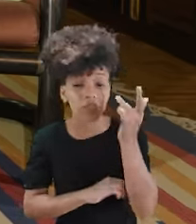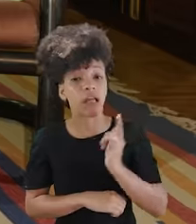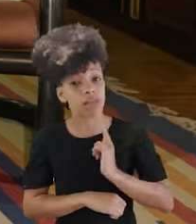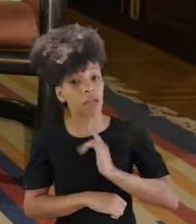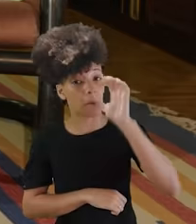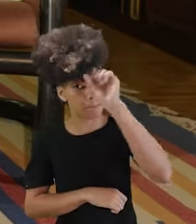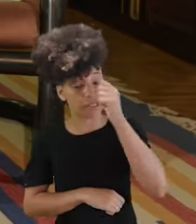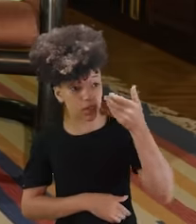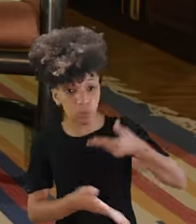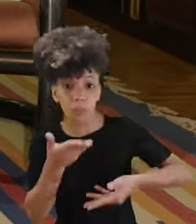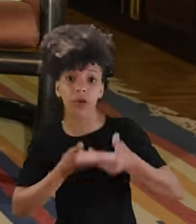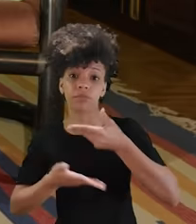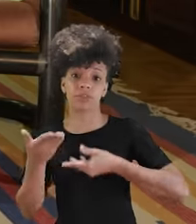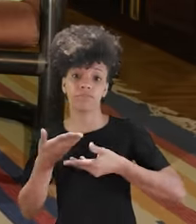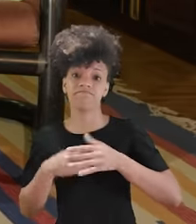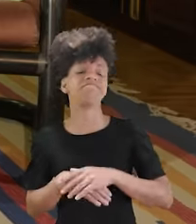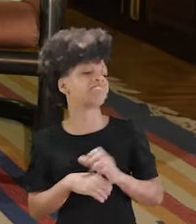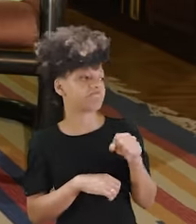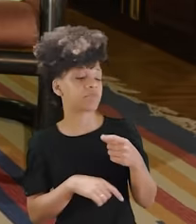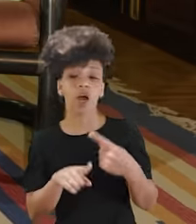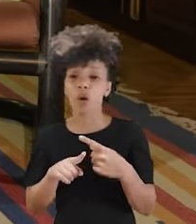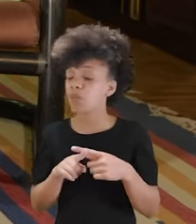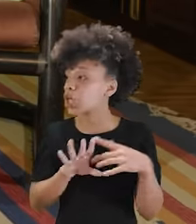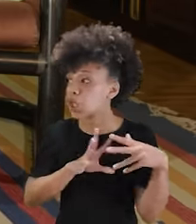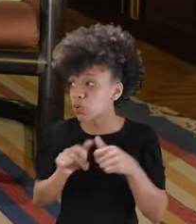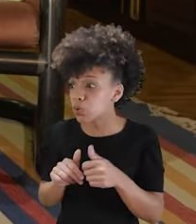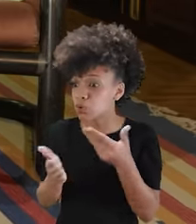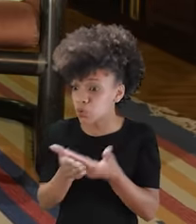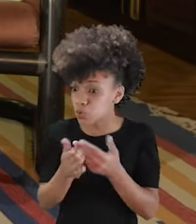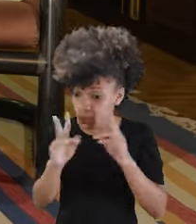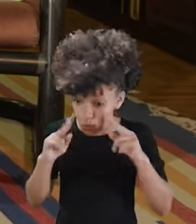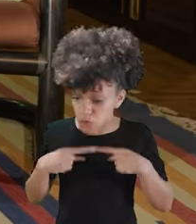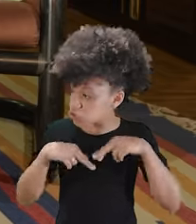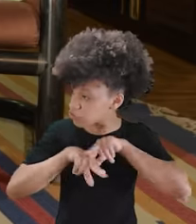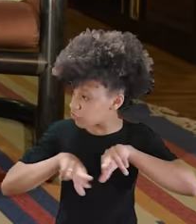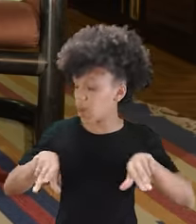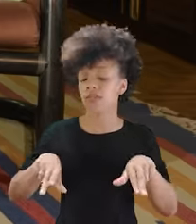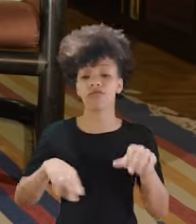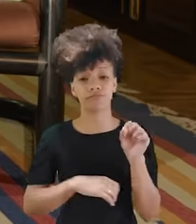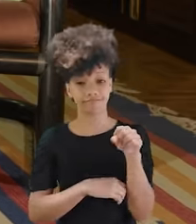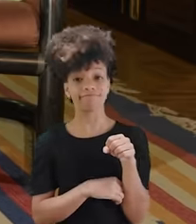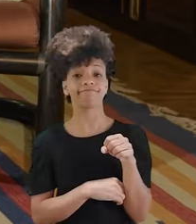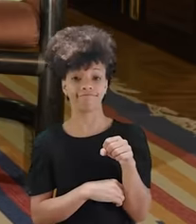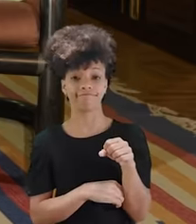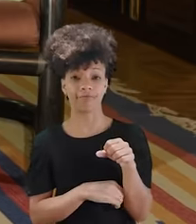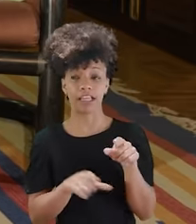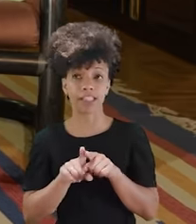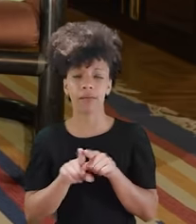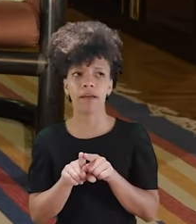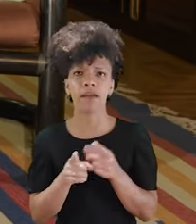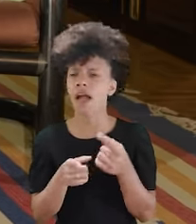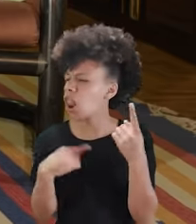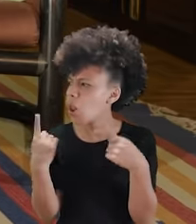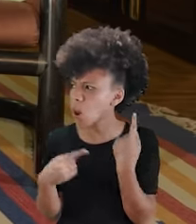antropologia de tinta sabe assim uma uma questão é muito louco isso cara meu bolinho hoje é isso faz aqui